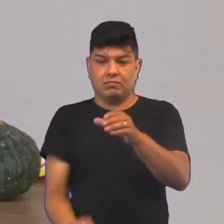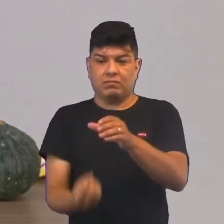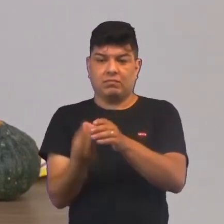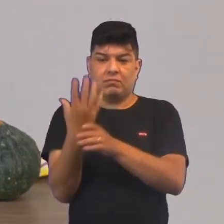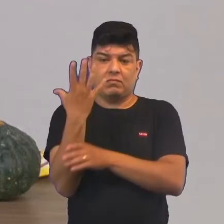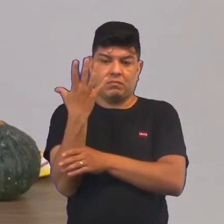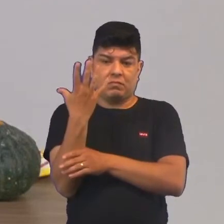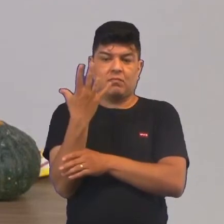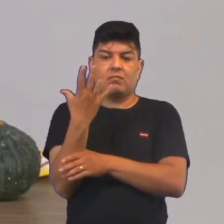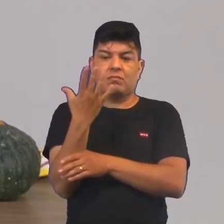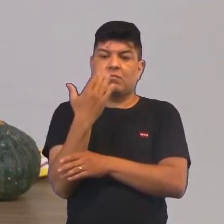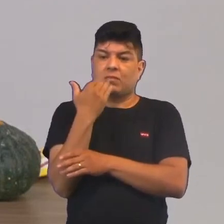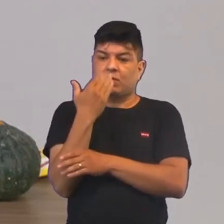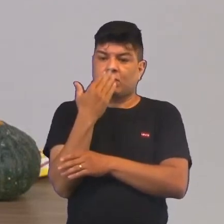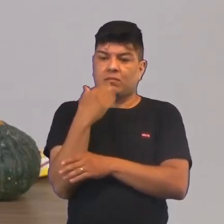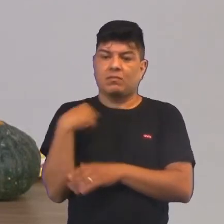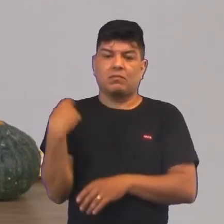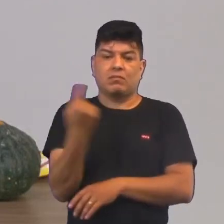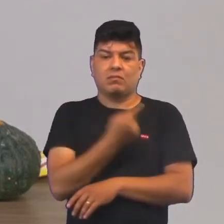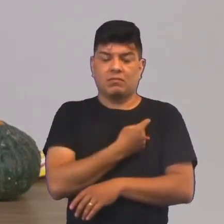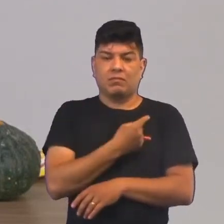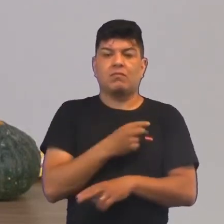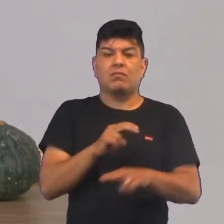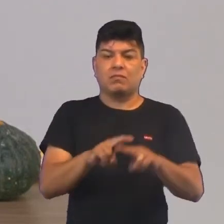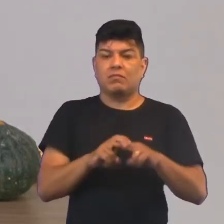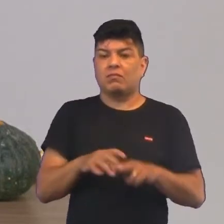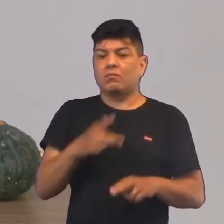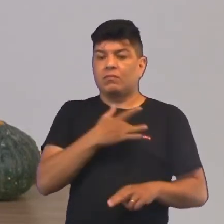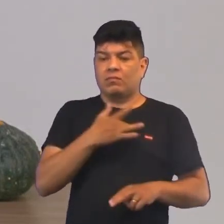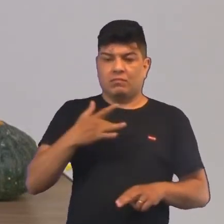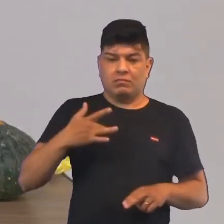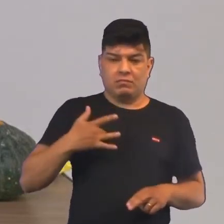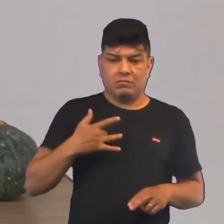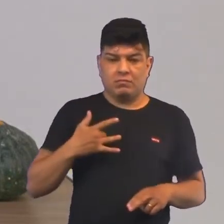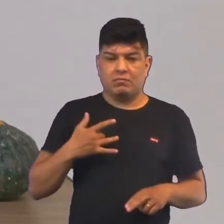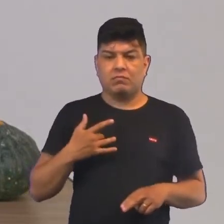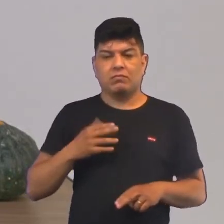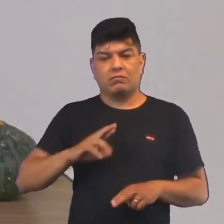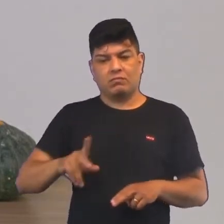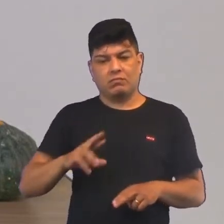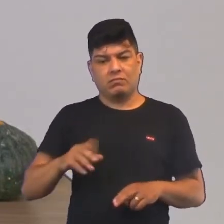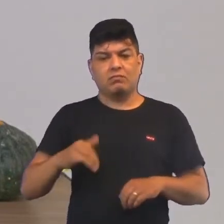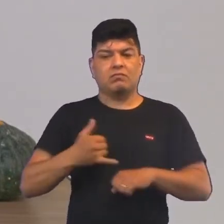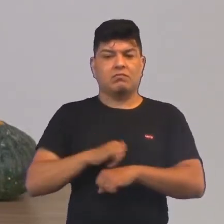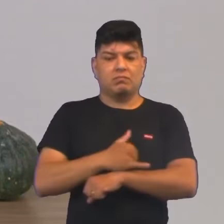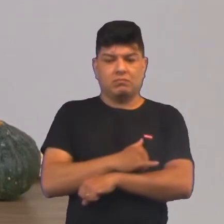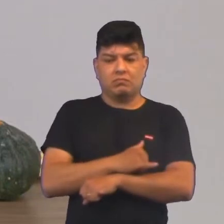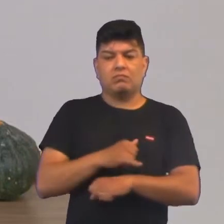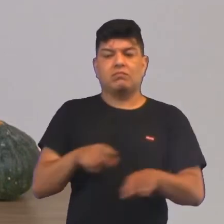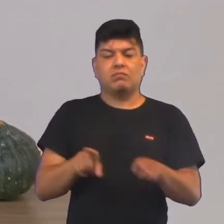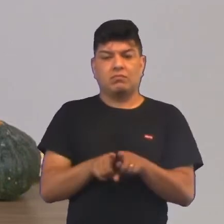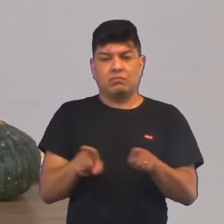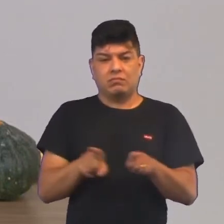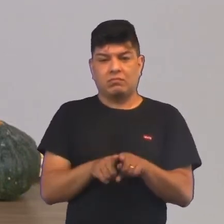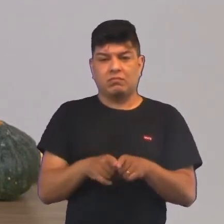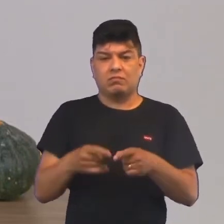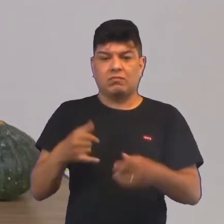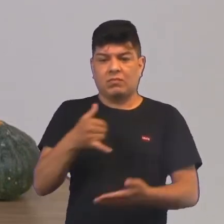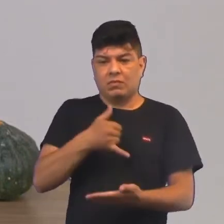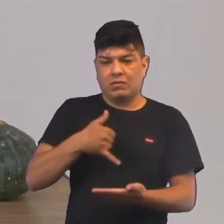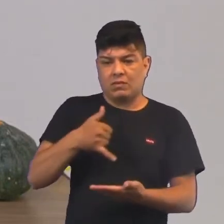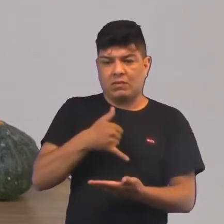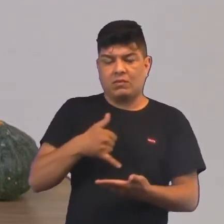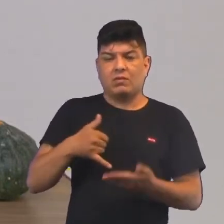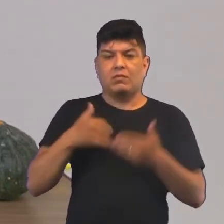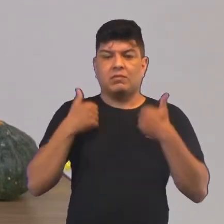dar alimentos à nossa refeição que sejam saudáveis, que não sejam tão gordurosos, que não sejam com muita